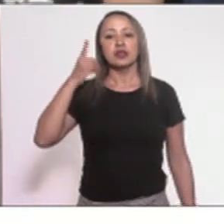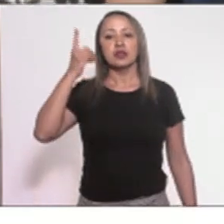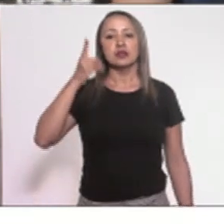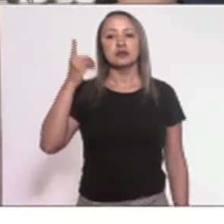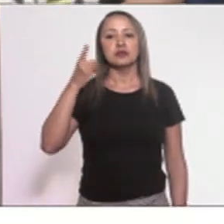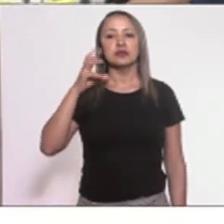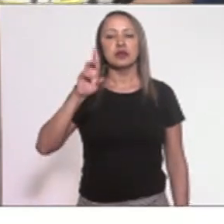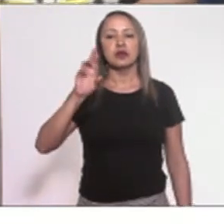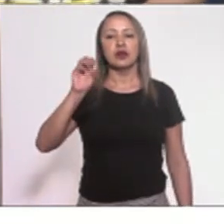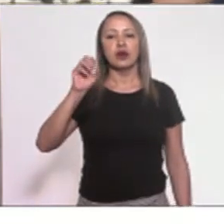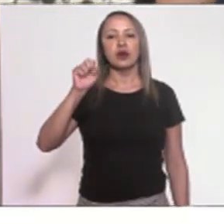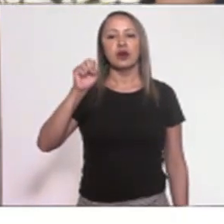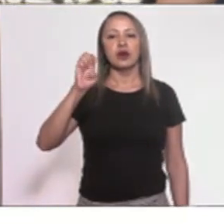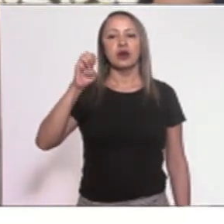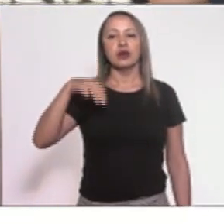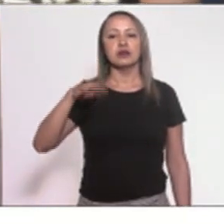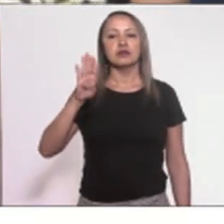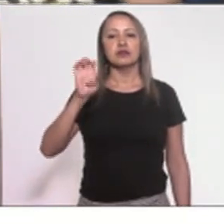Reis.